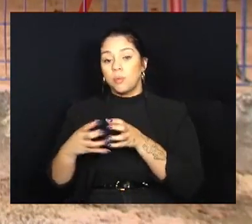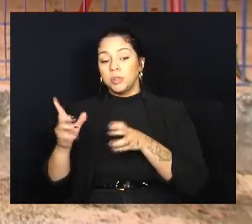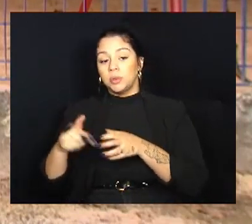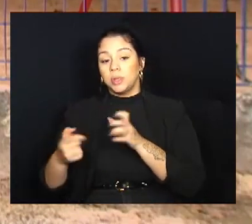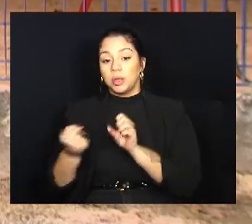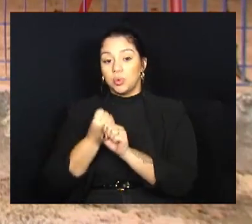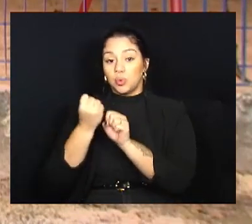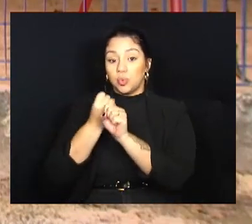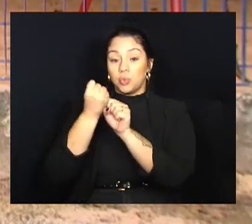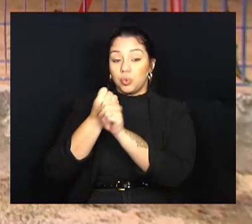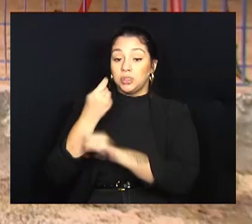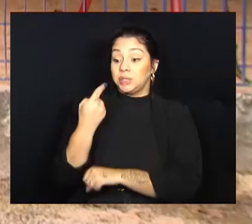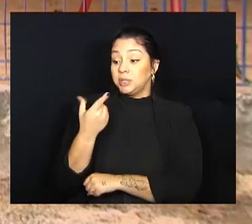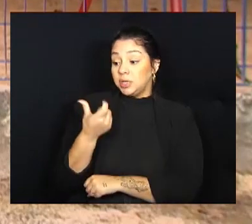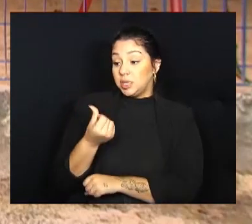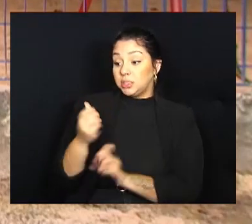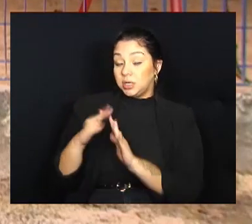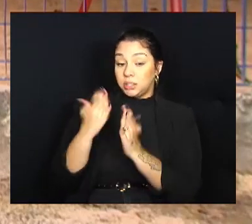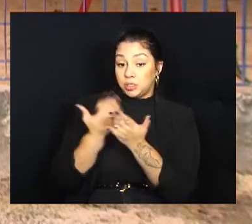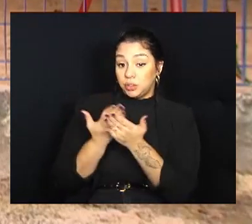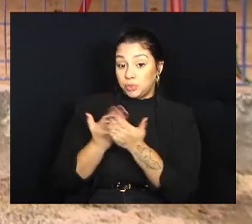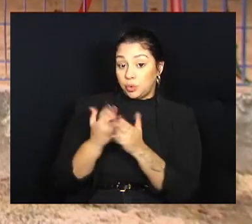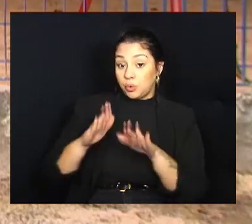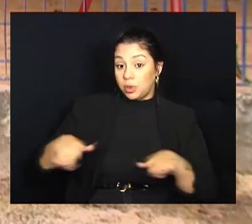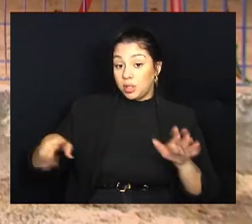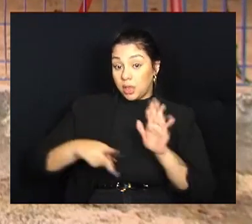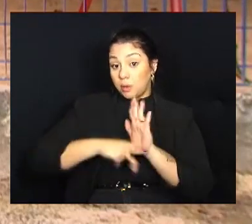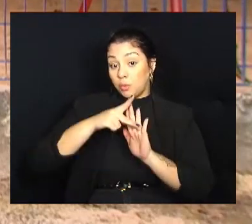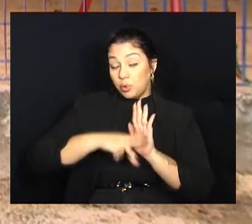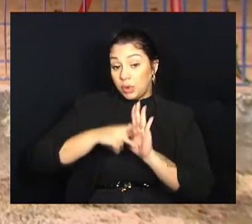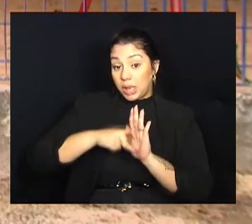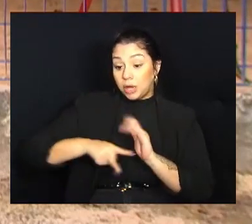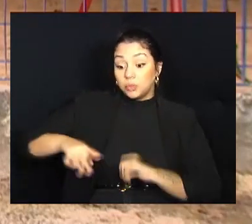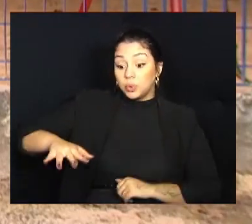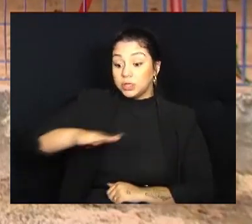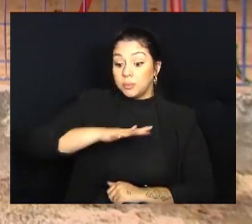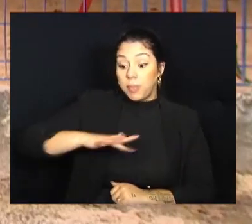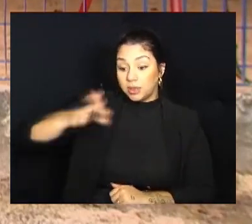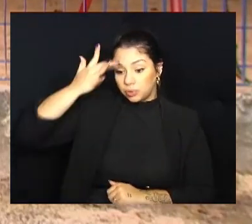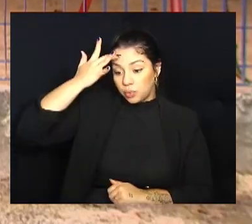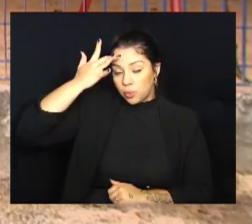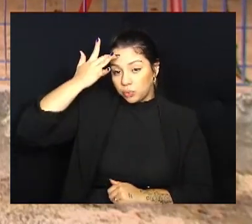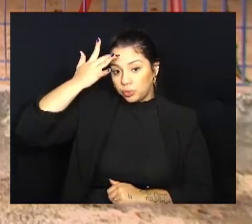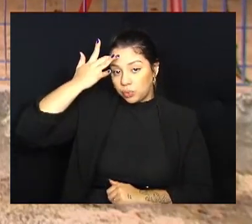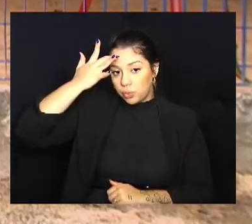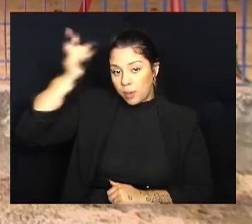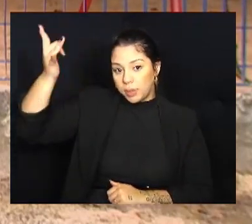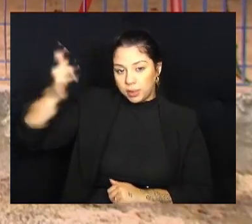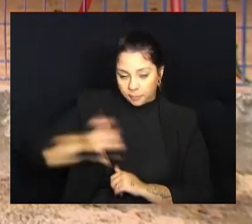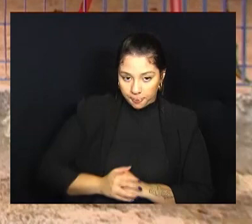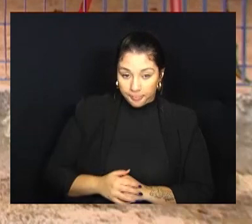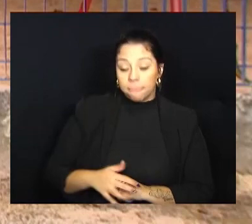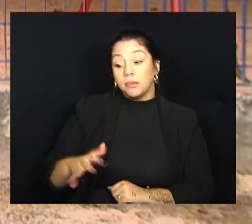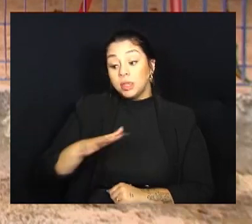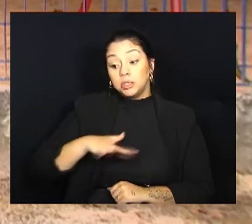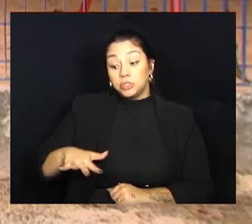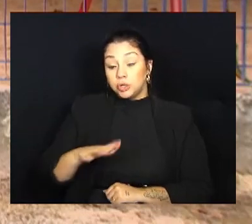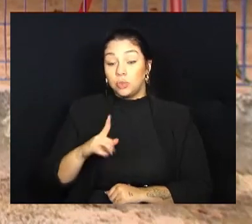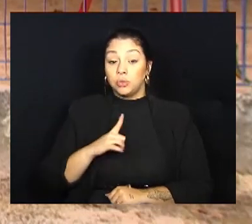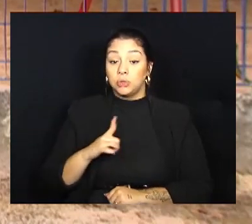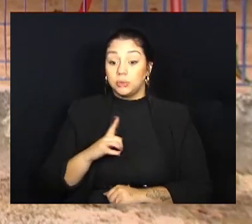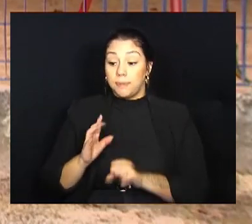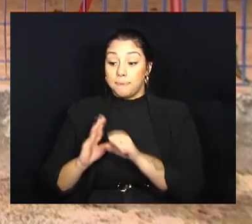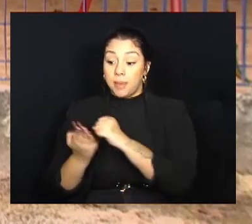de 16 creches do programa Espaço do Amanhã. Os locais são as regiões onde há um maior número